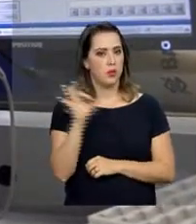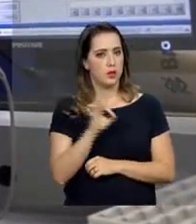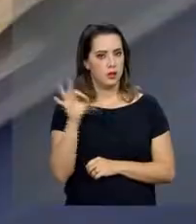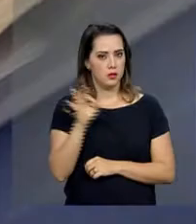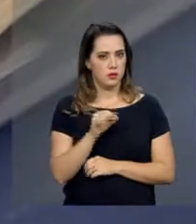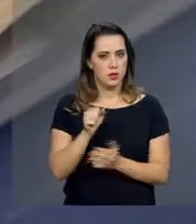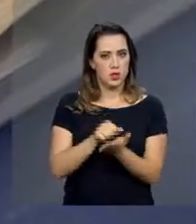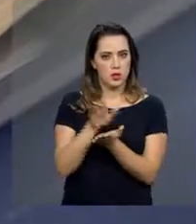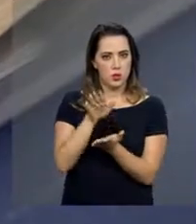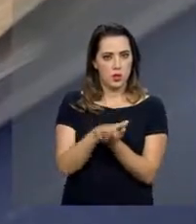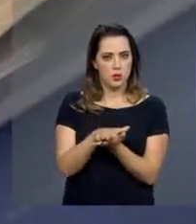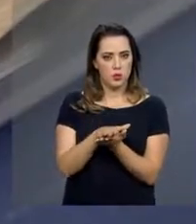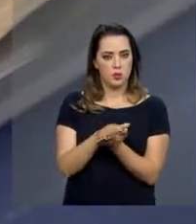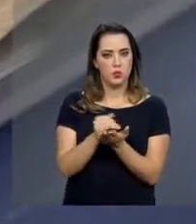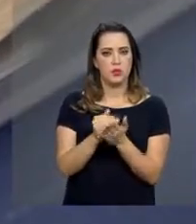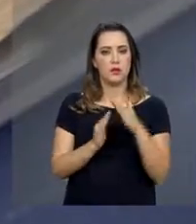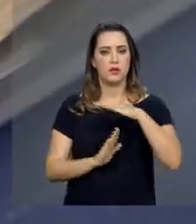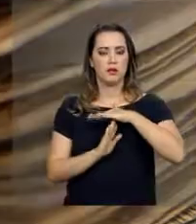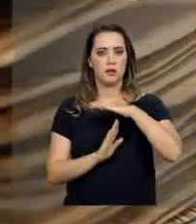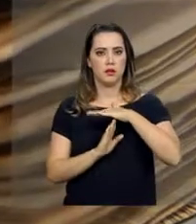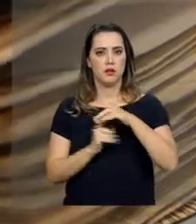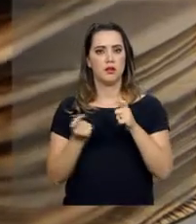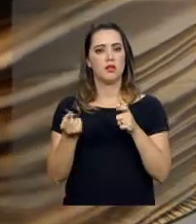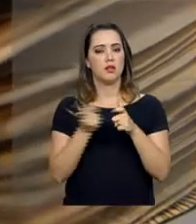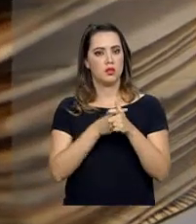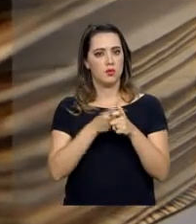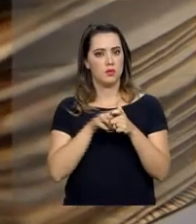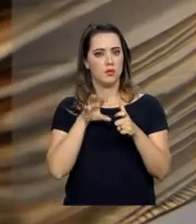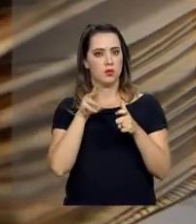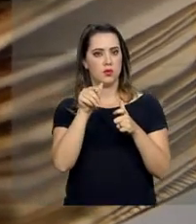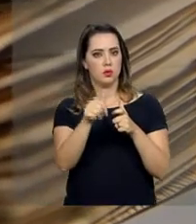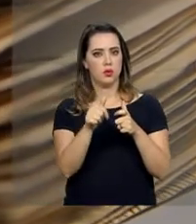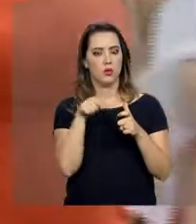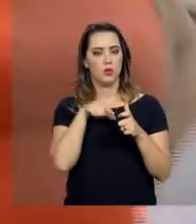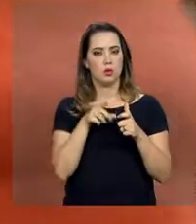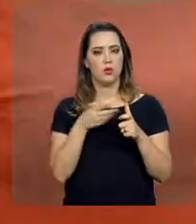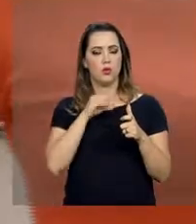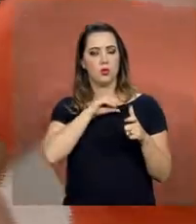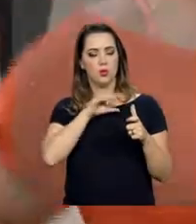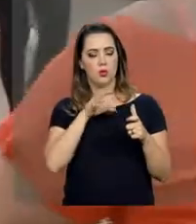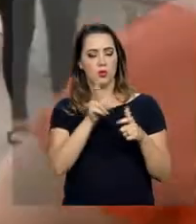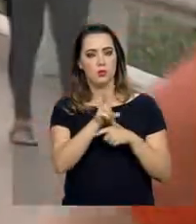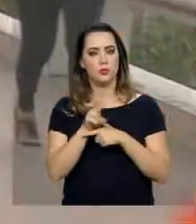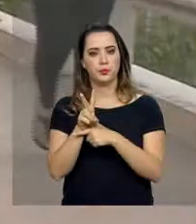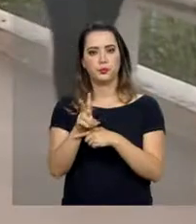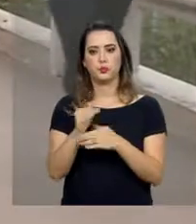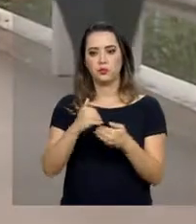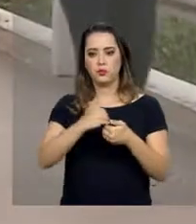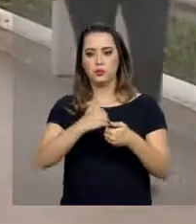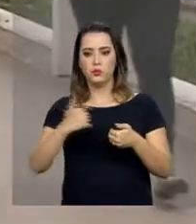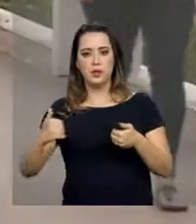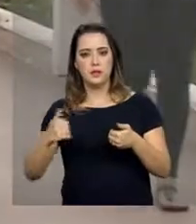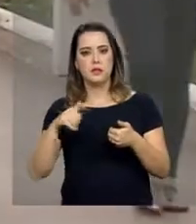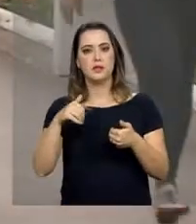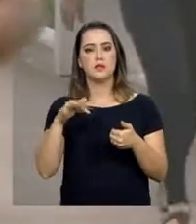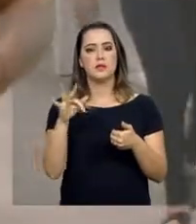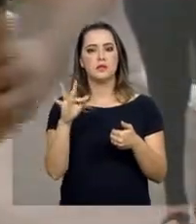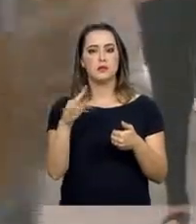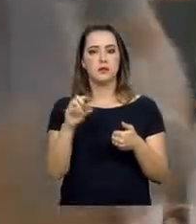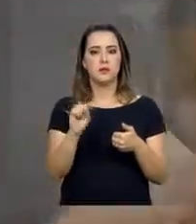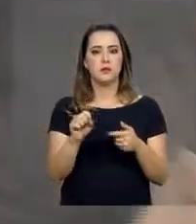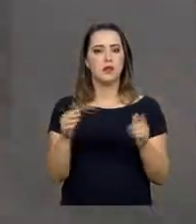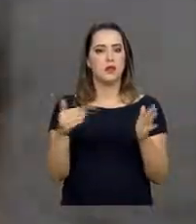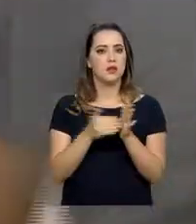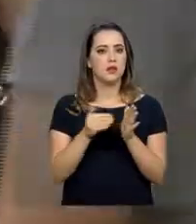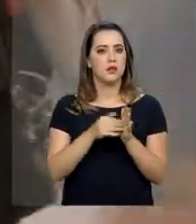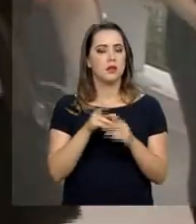por rescisão limitado ao saldo devedor do empréstimo a quantia ficará separada na conta do fgts do trabalhador até